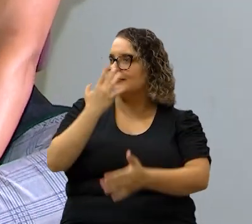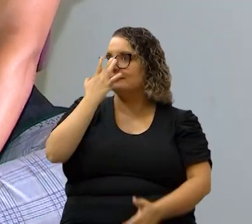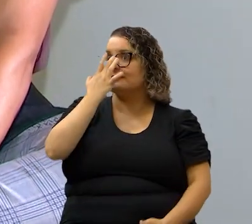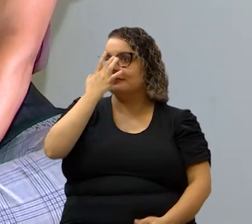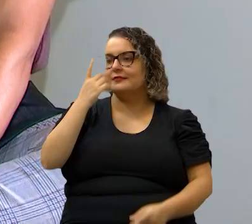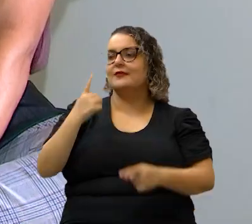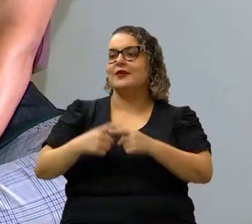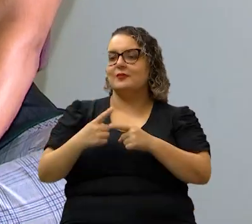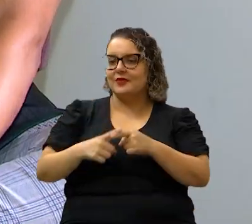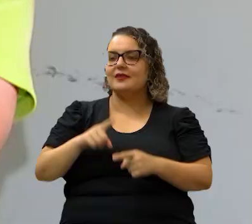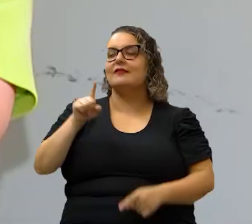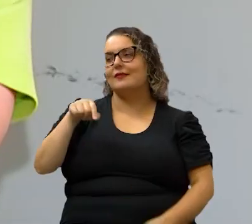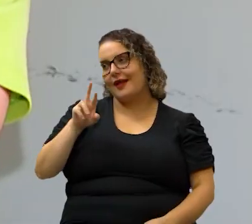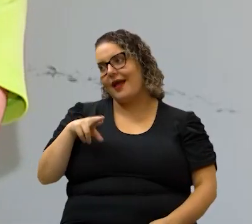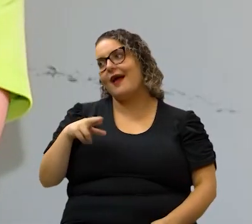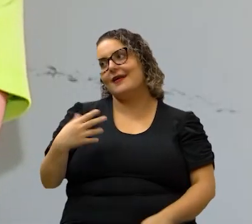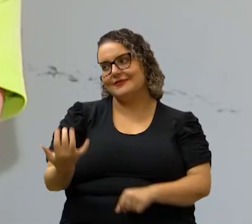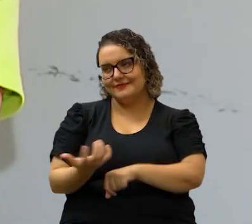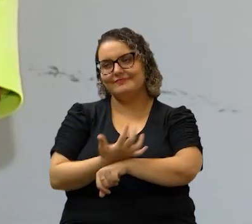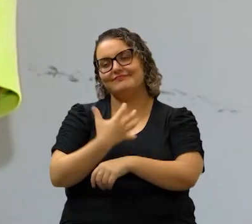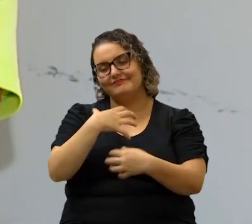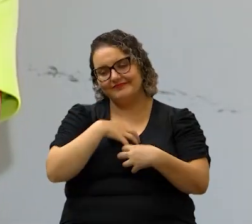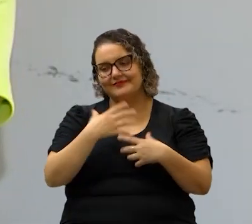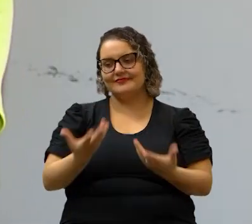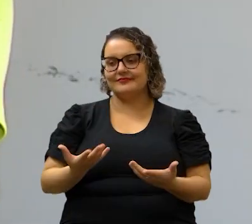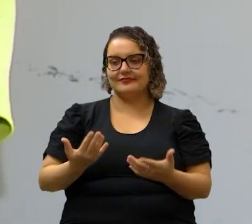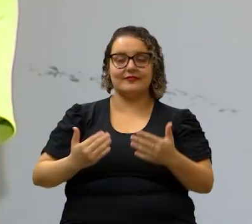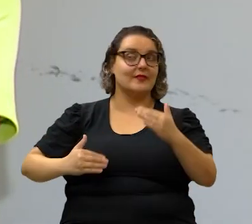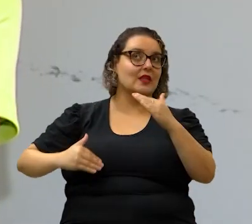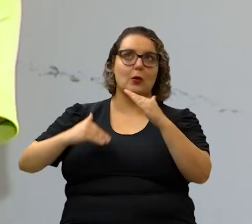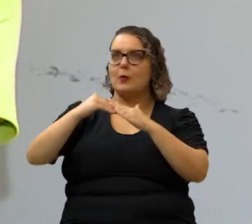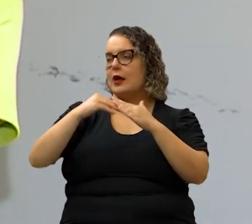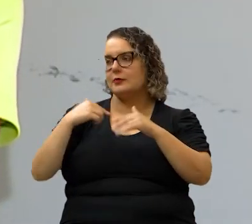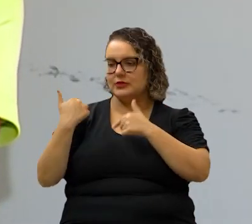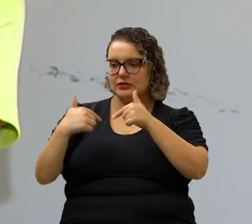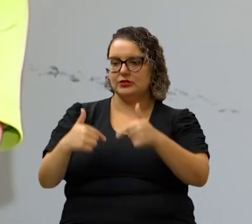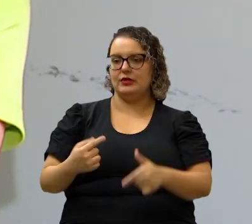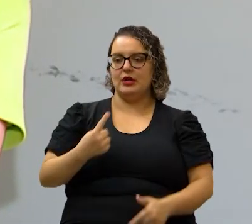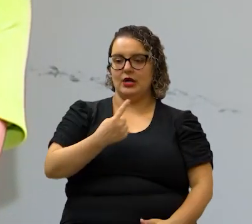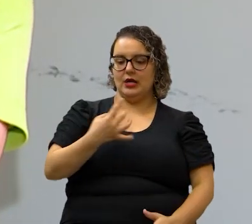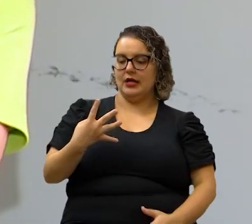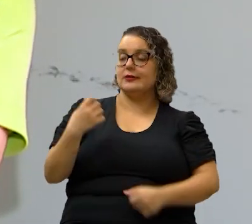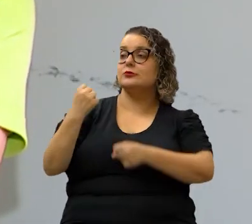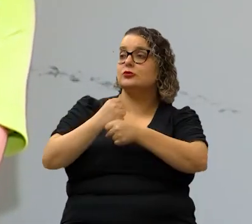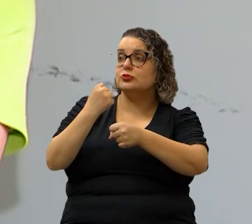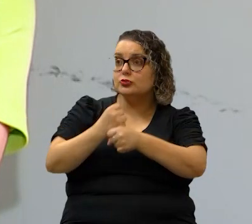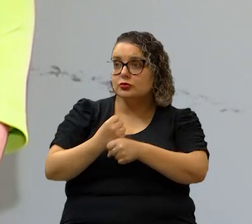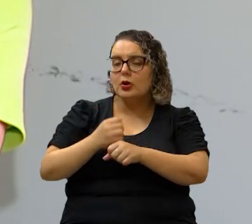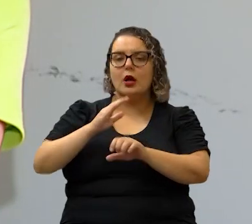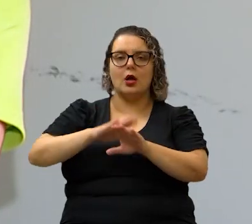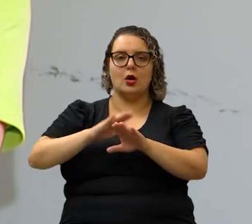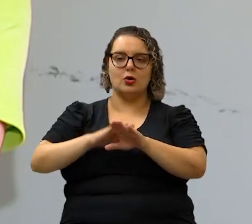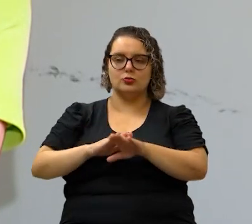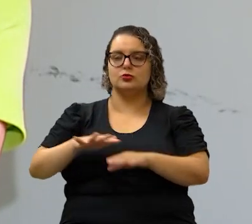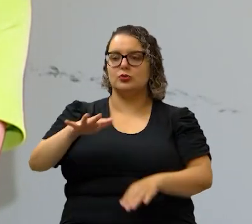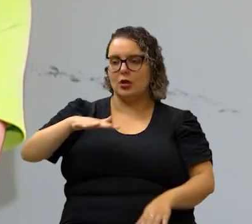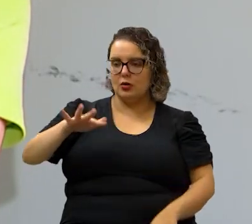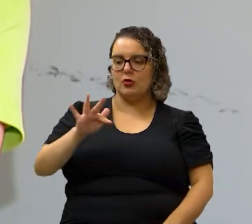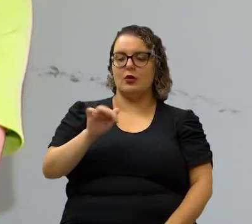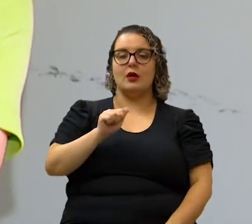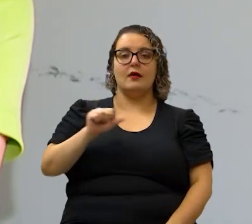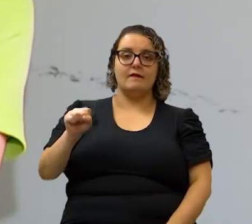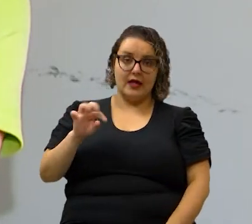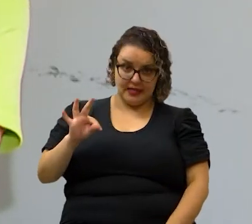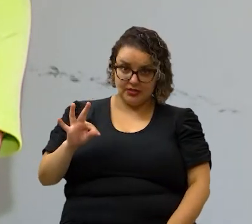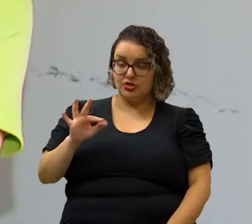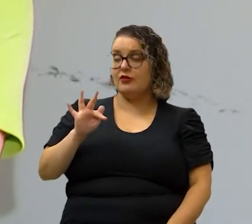realmente emocional. Eu brinco que foi no ápice da minha carreira, né? Já estava fazendo 14 anos, atuando no segmento de